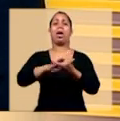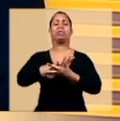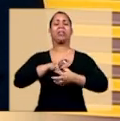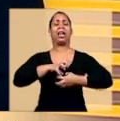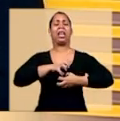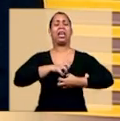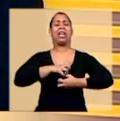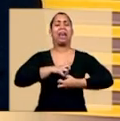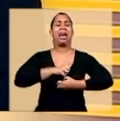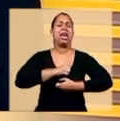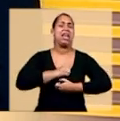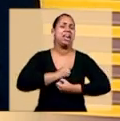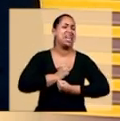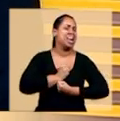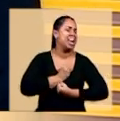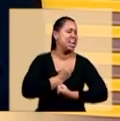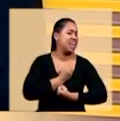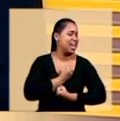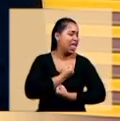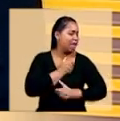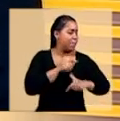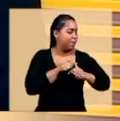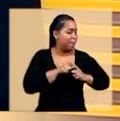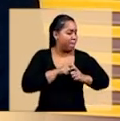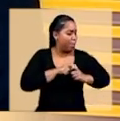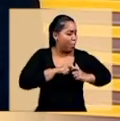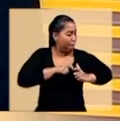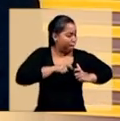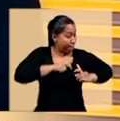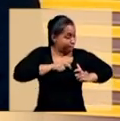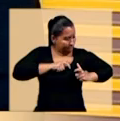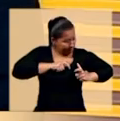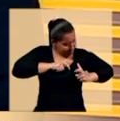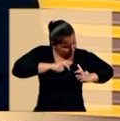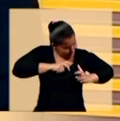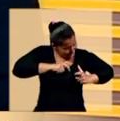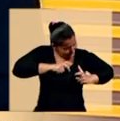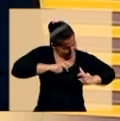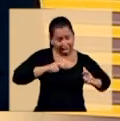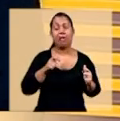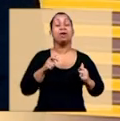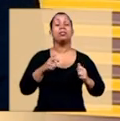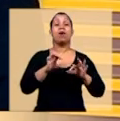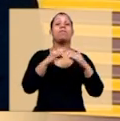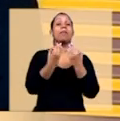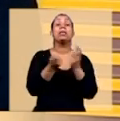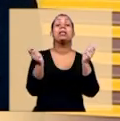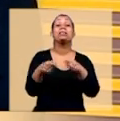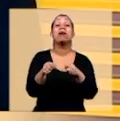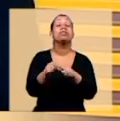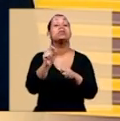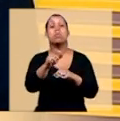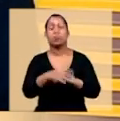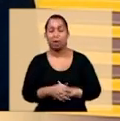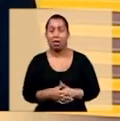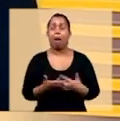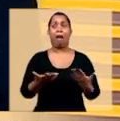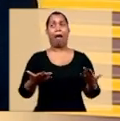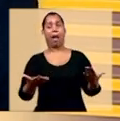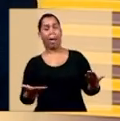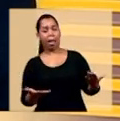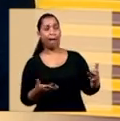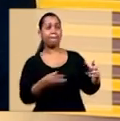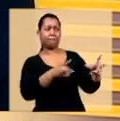contam e vão ficando com aquela angústia muito grande e aquele problema vai crescendo, vai evoluindo, né? Agora, o que as famílias podem fazer é perceber